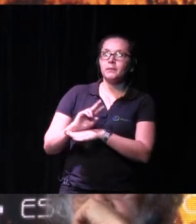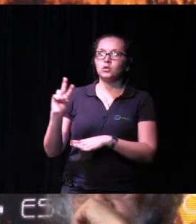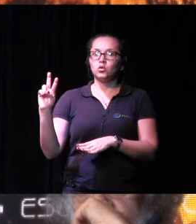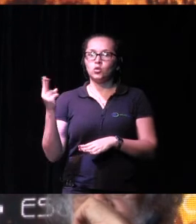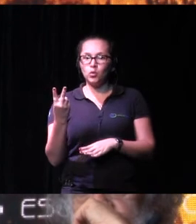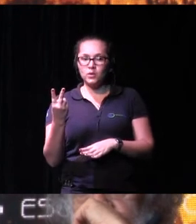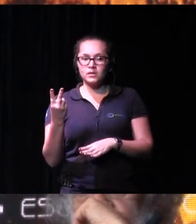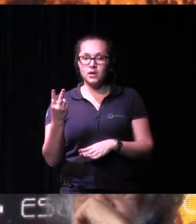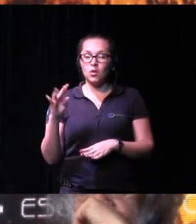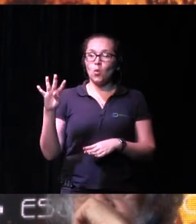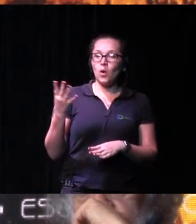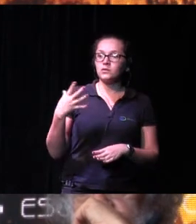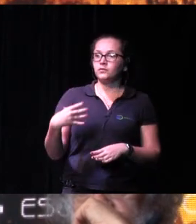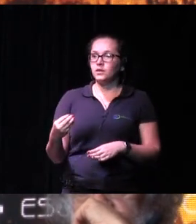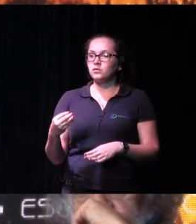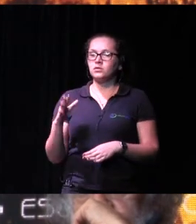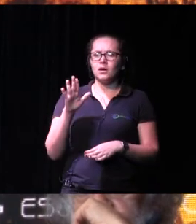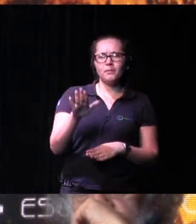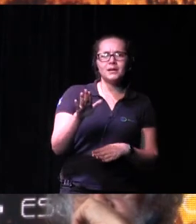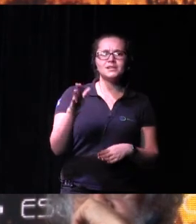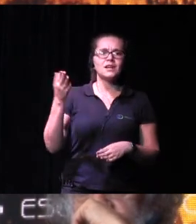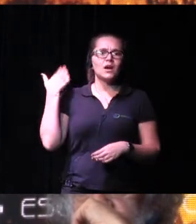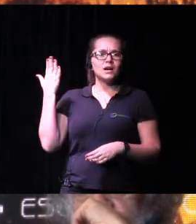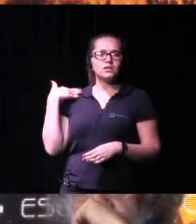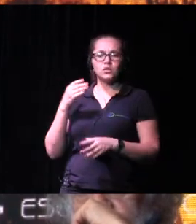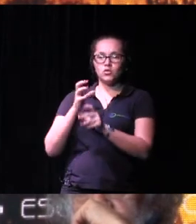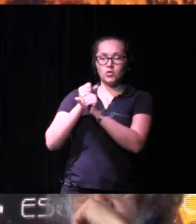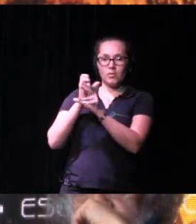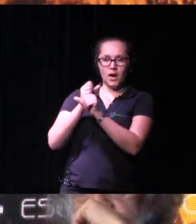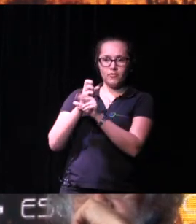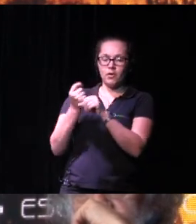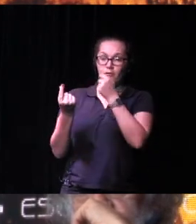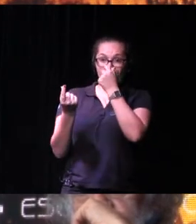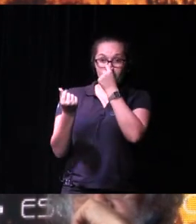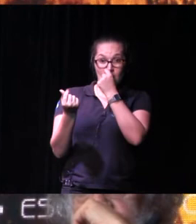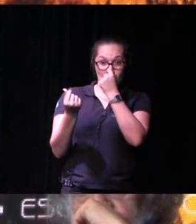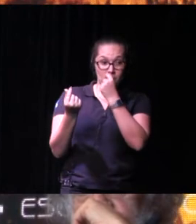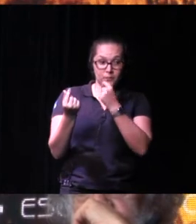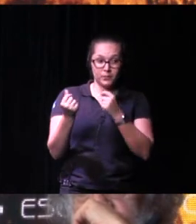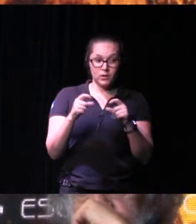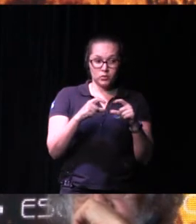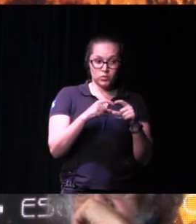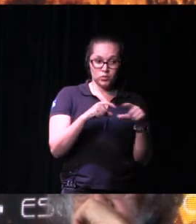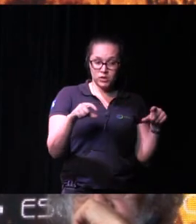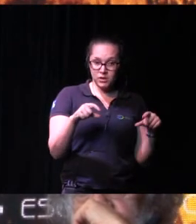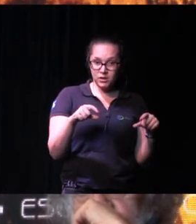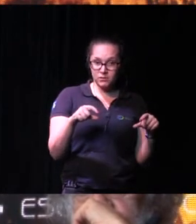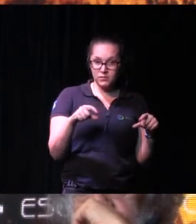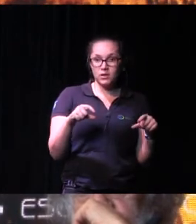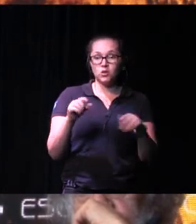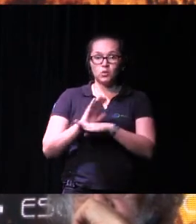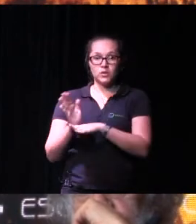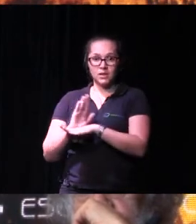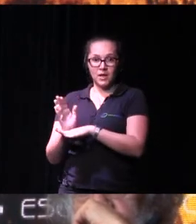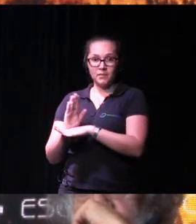filhos, basicamente o que se fazia é que se somava o valor do ticket do cinema mais a